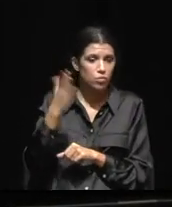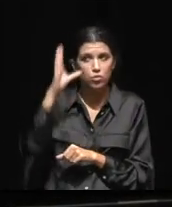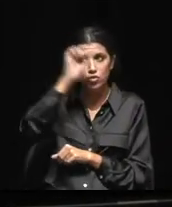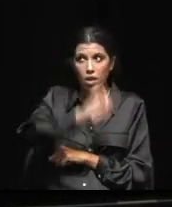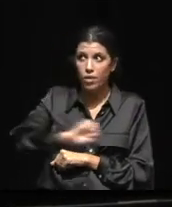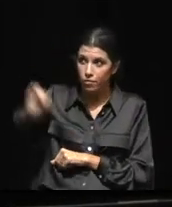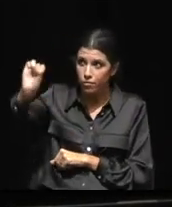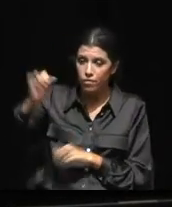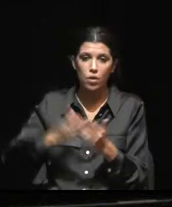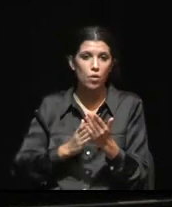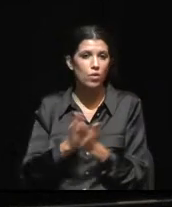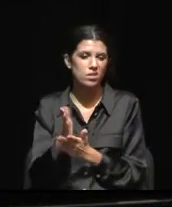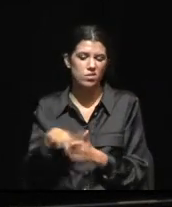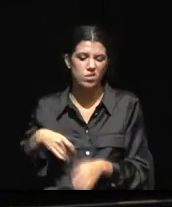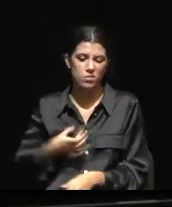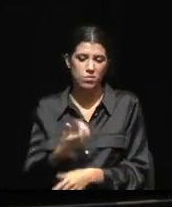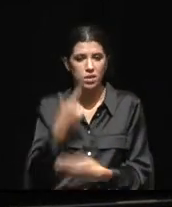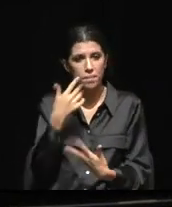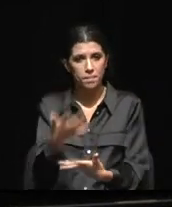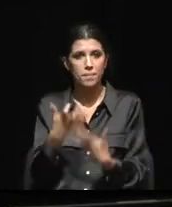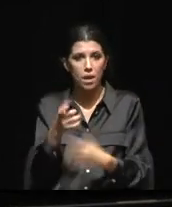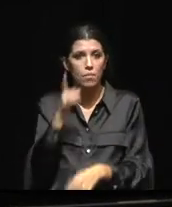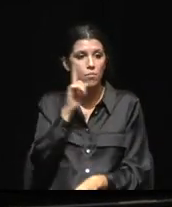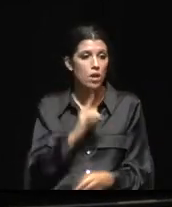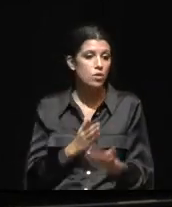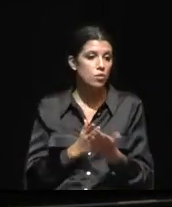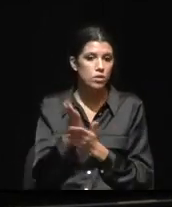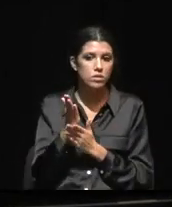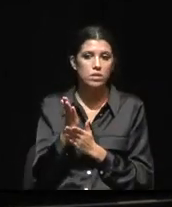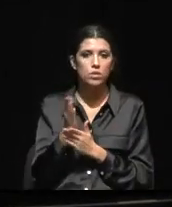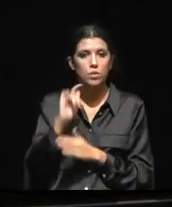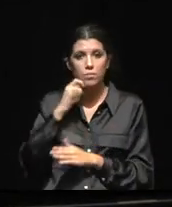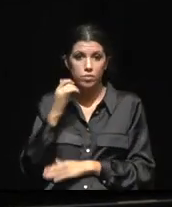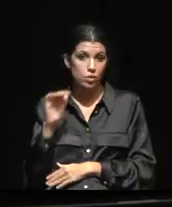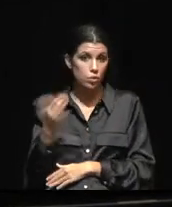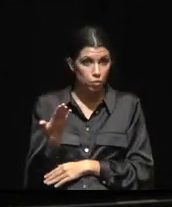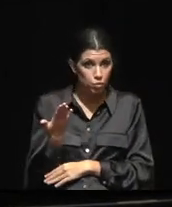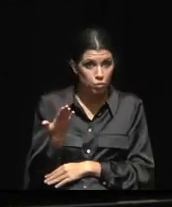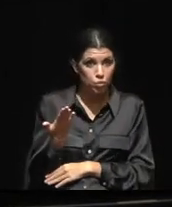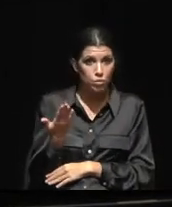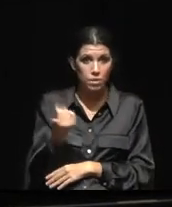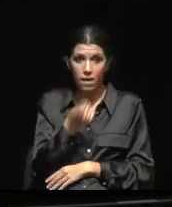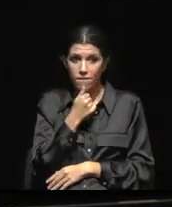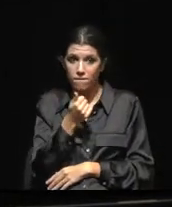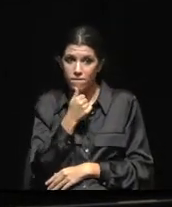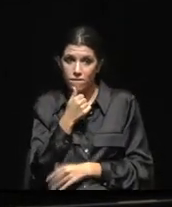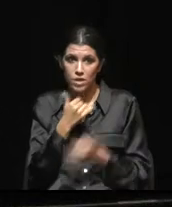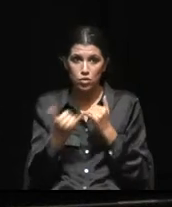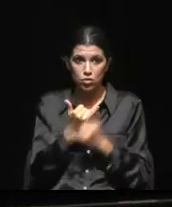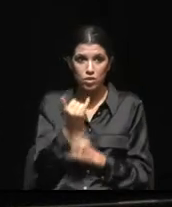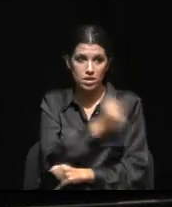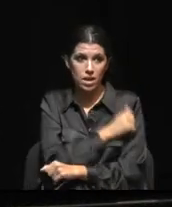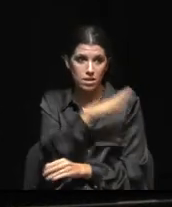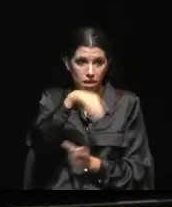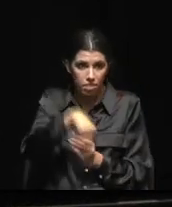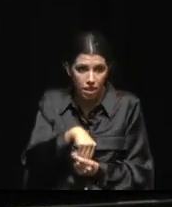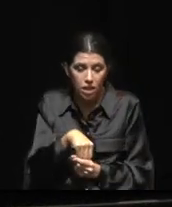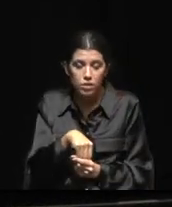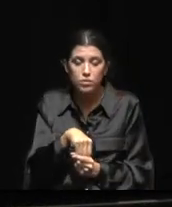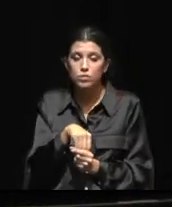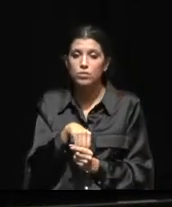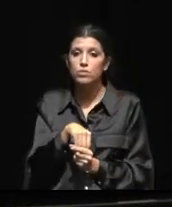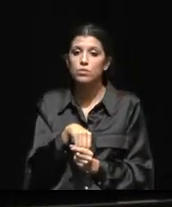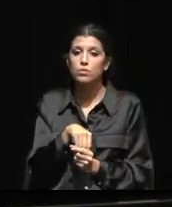Estado continuamos lamentavelmente a verificar que as mulheres continuam a ser as mais afetadas pela violência em contexto de intimidade persistindo